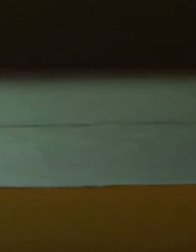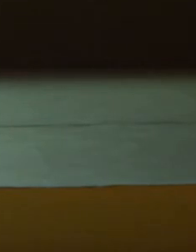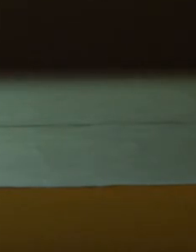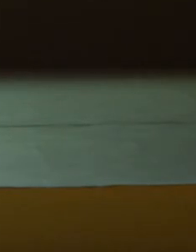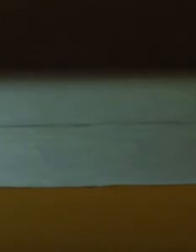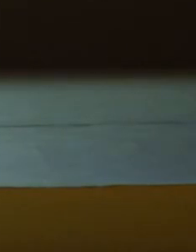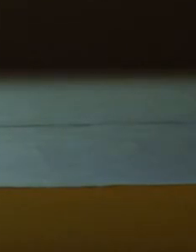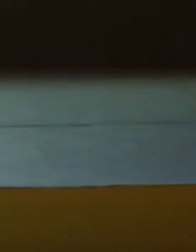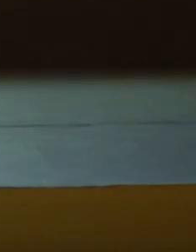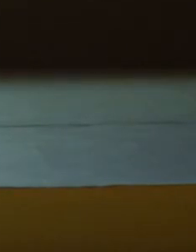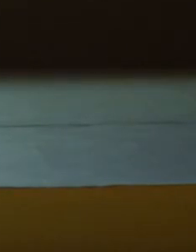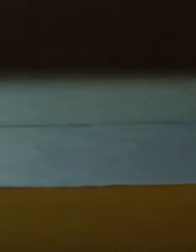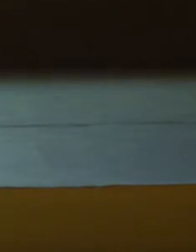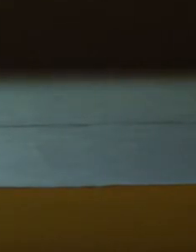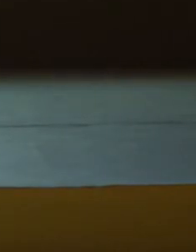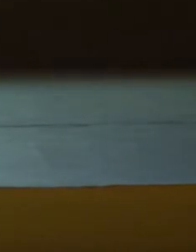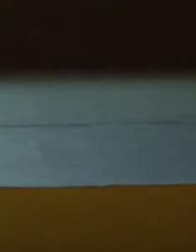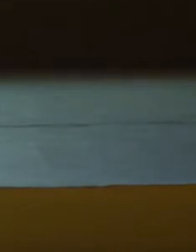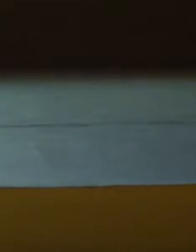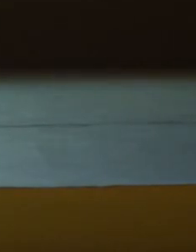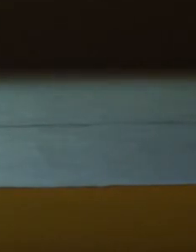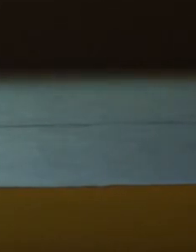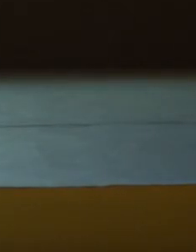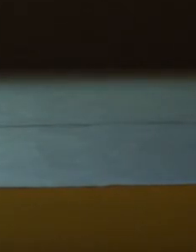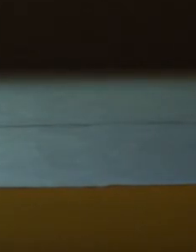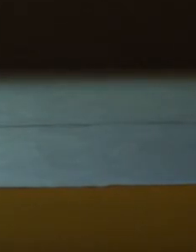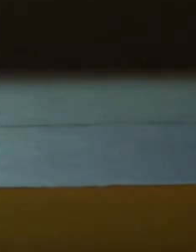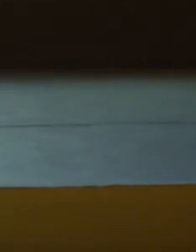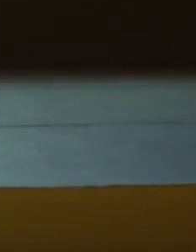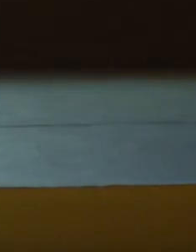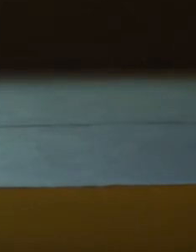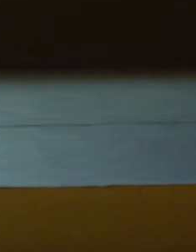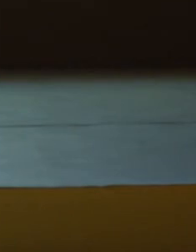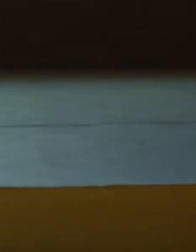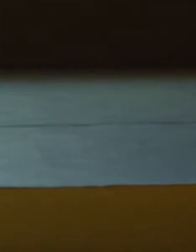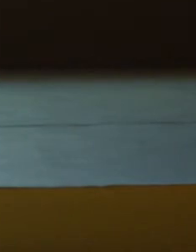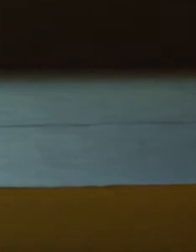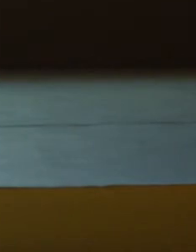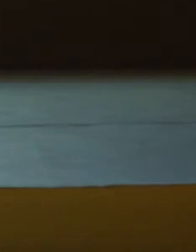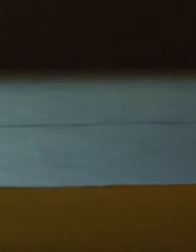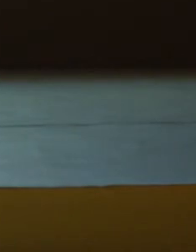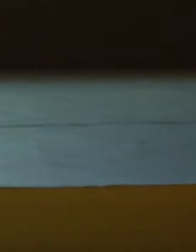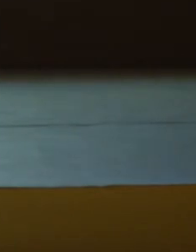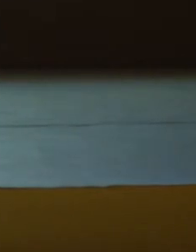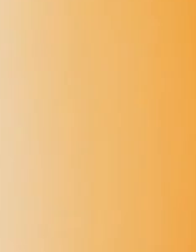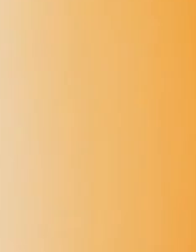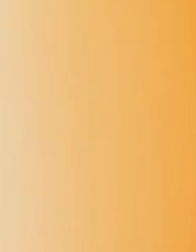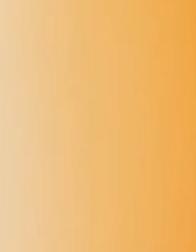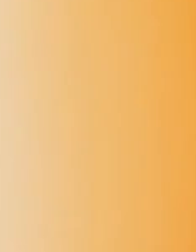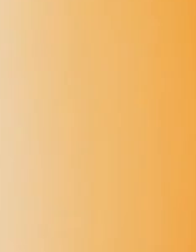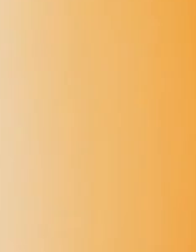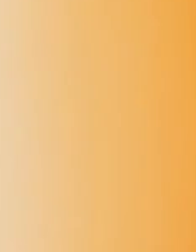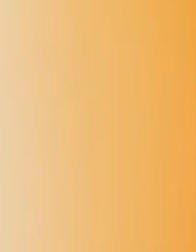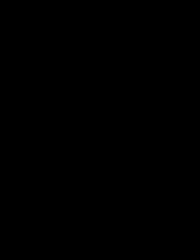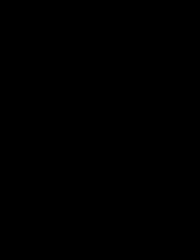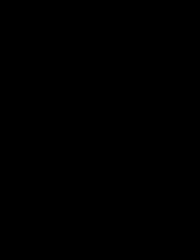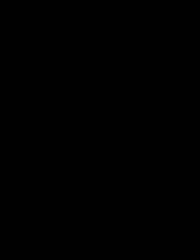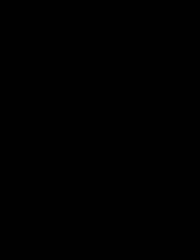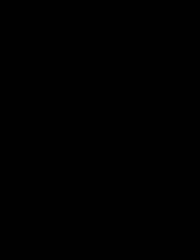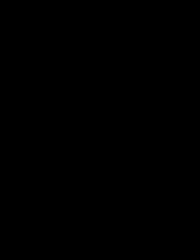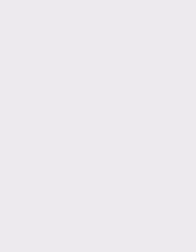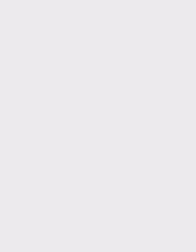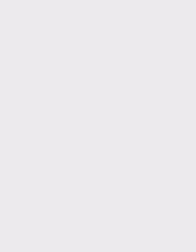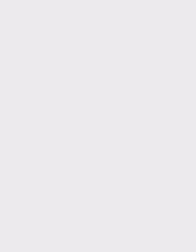e Acessibilidade, Caminhos do Amor. Juan Danilo é natural de Ambato, no Equador,